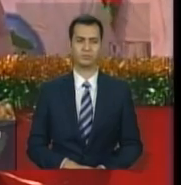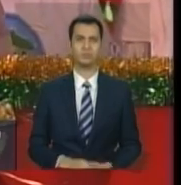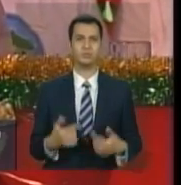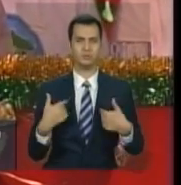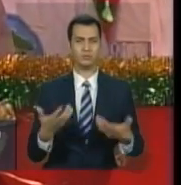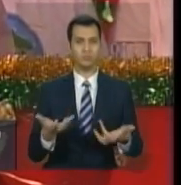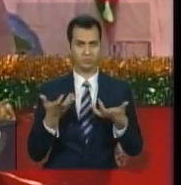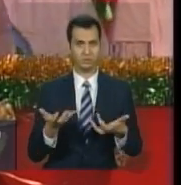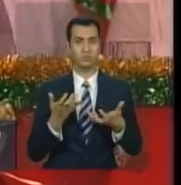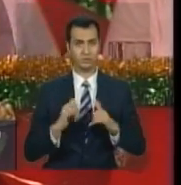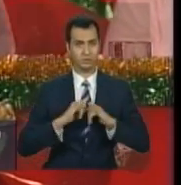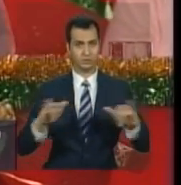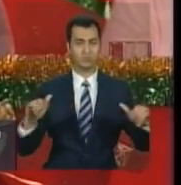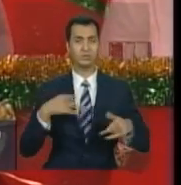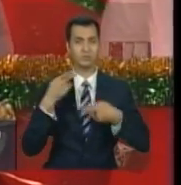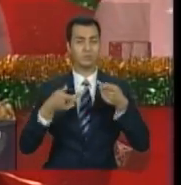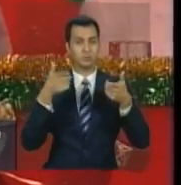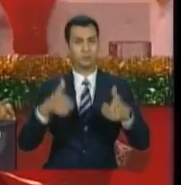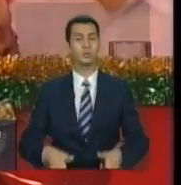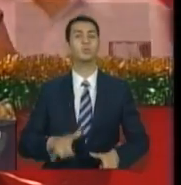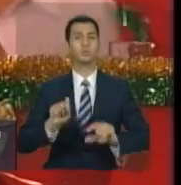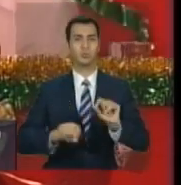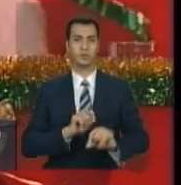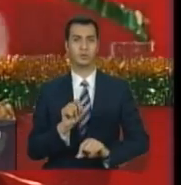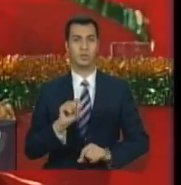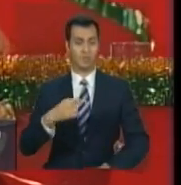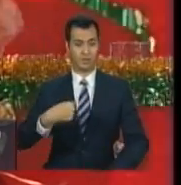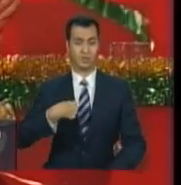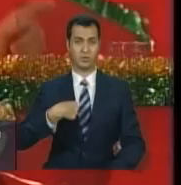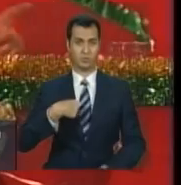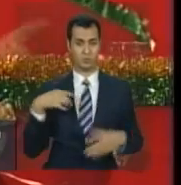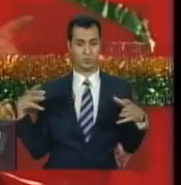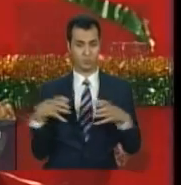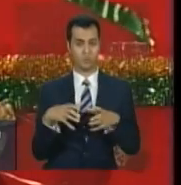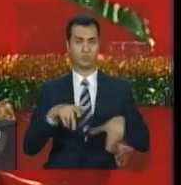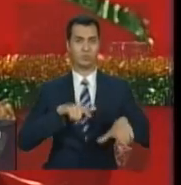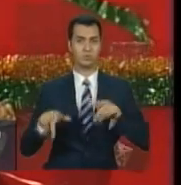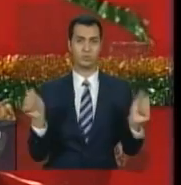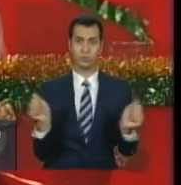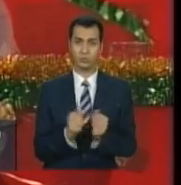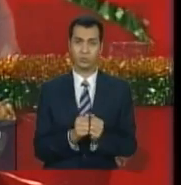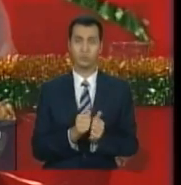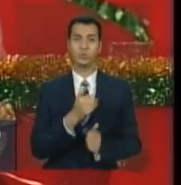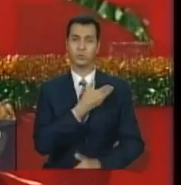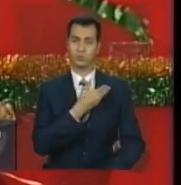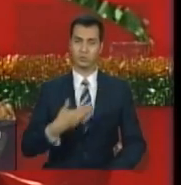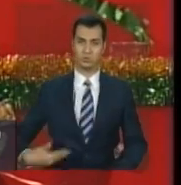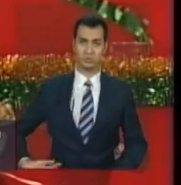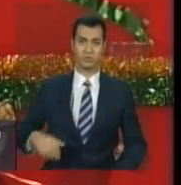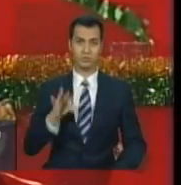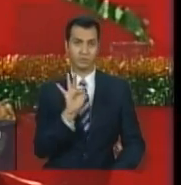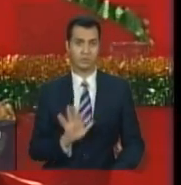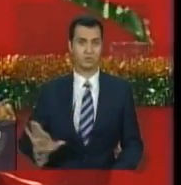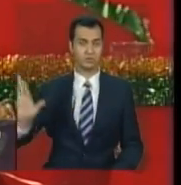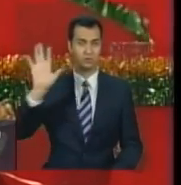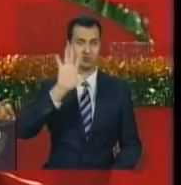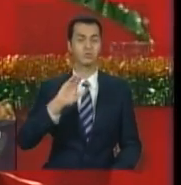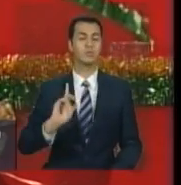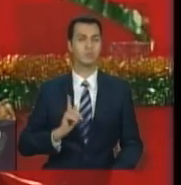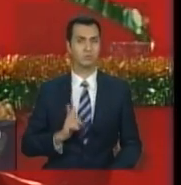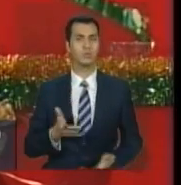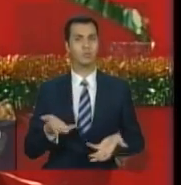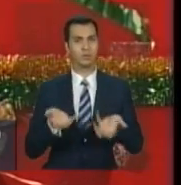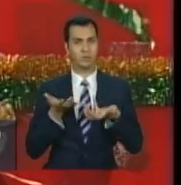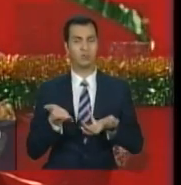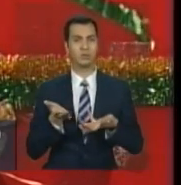reafirmar que o meu governo dá importância fundamental para a questão da